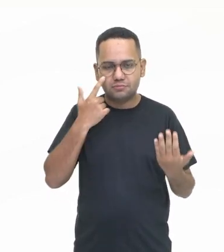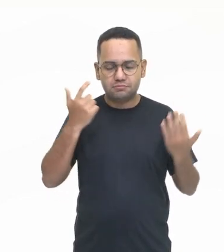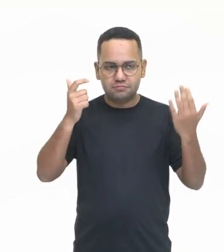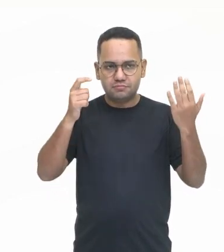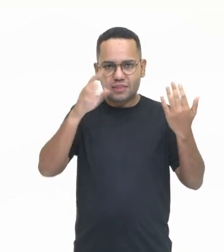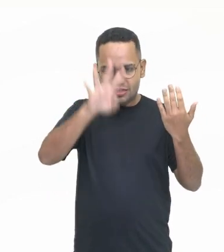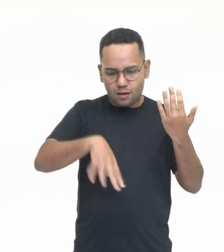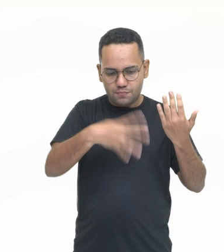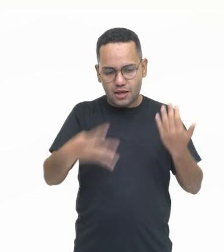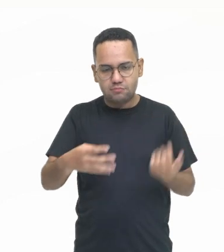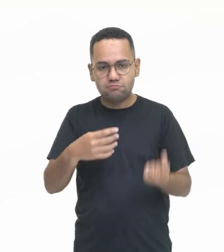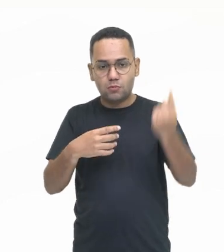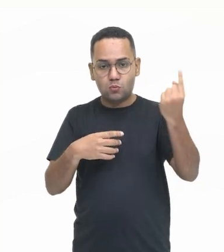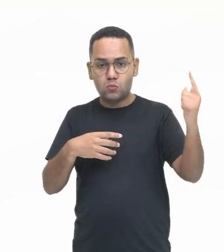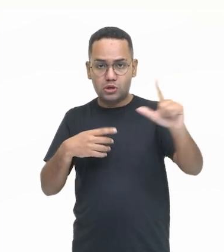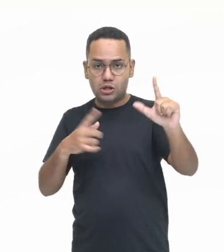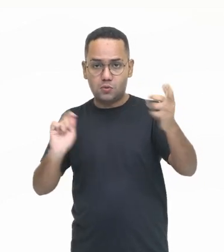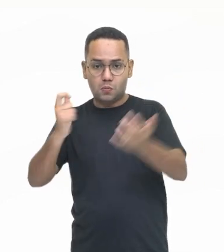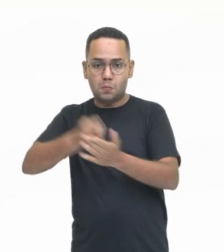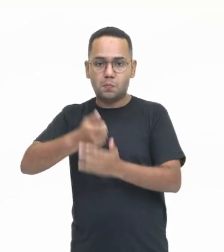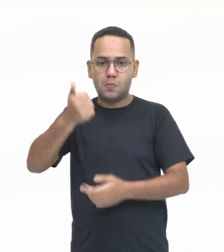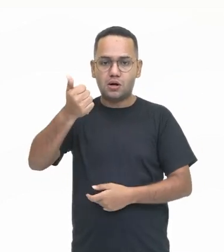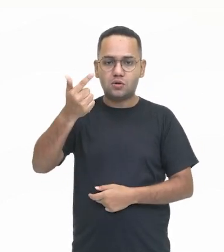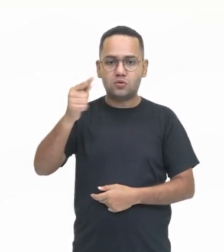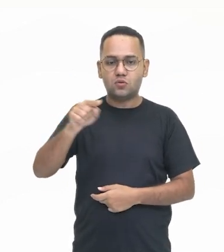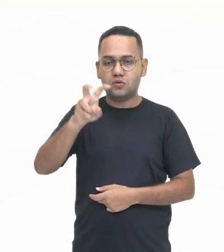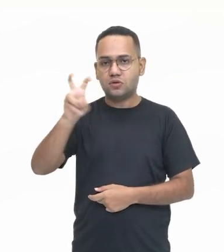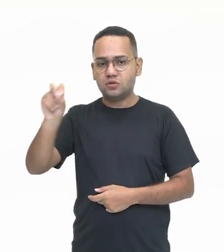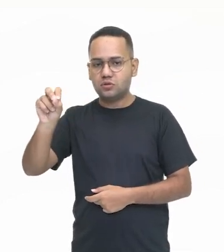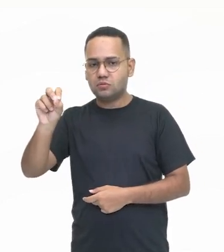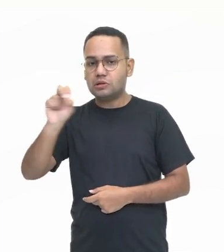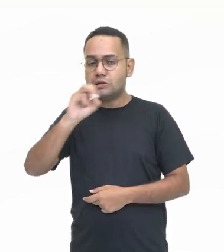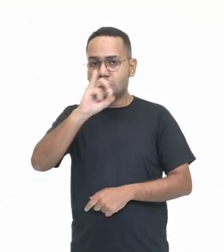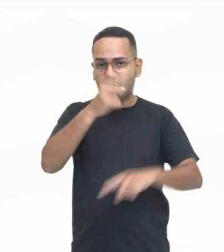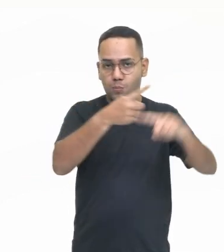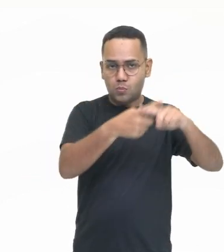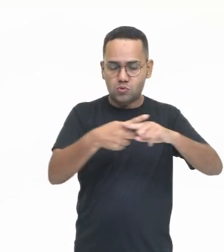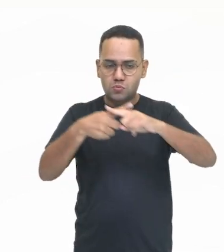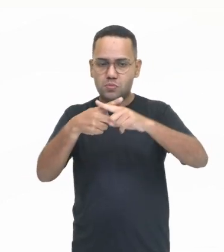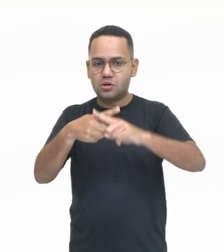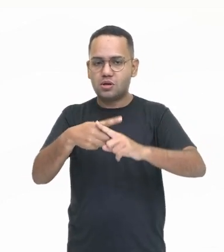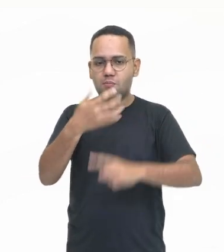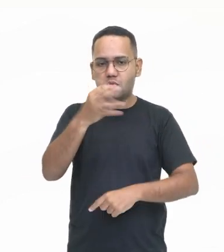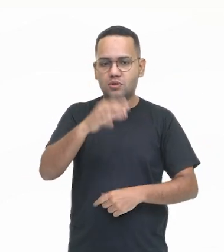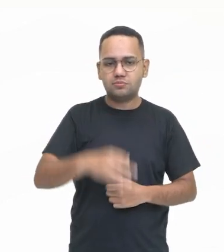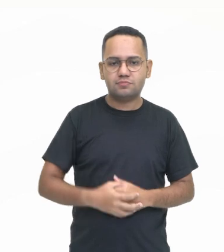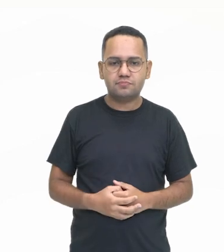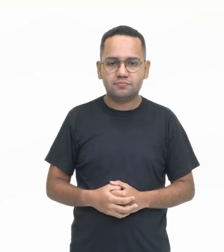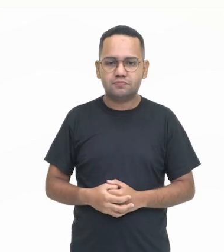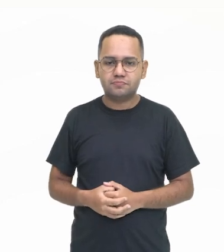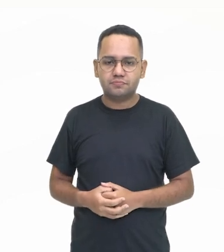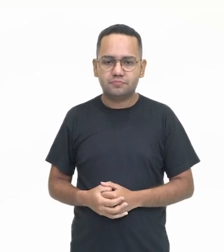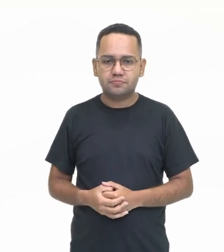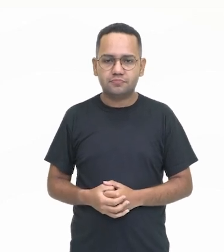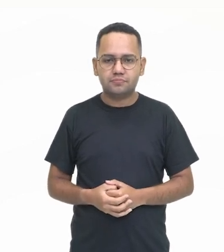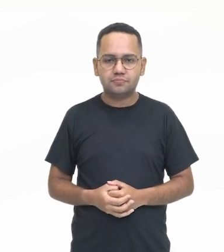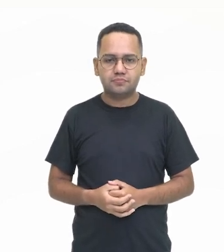gente paga R$12,50, se eu multiplicar aqui por 10, ó, a gente vai pagar, então,